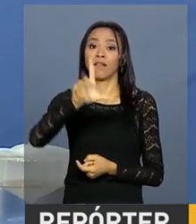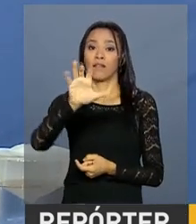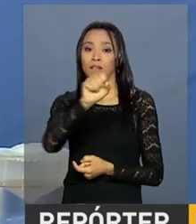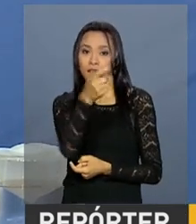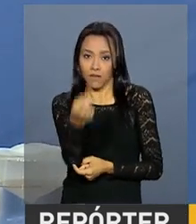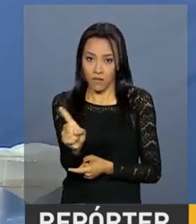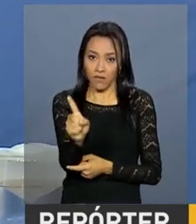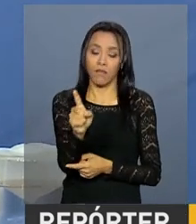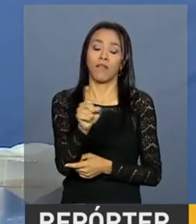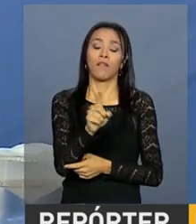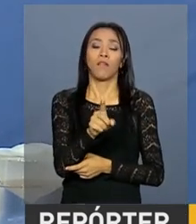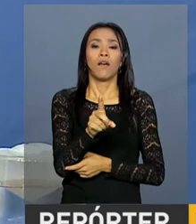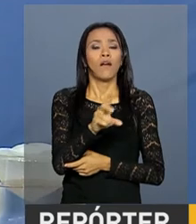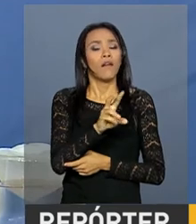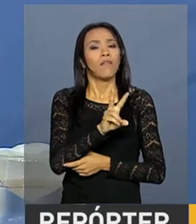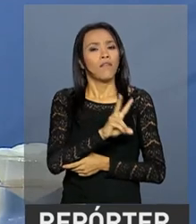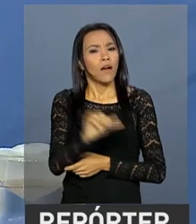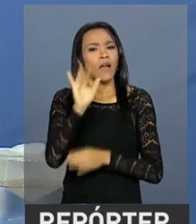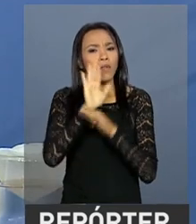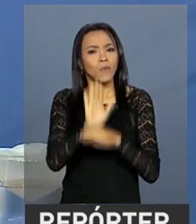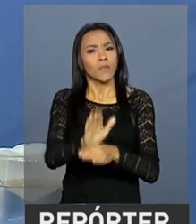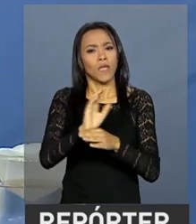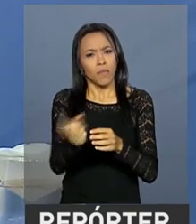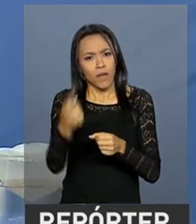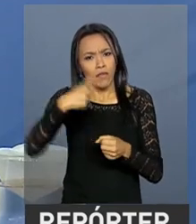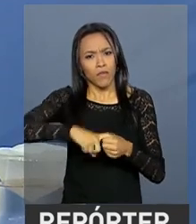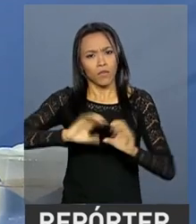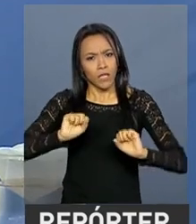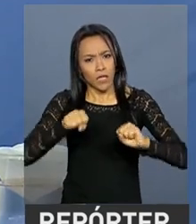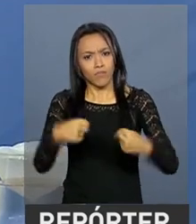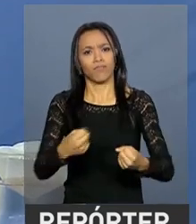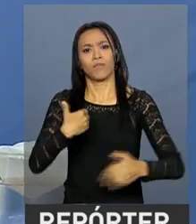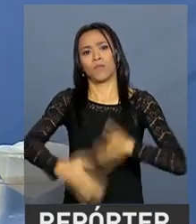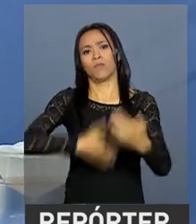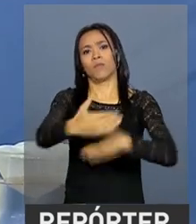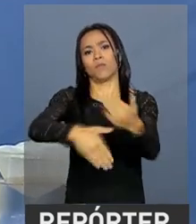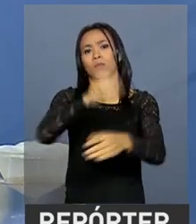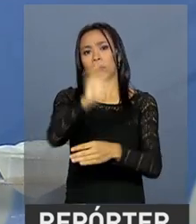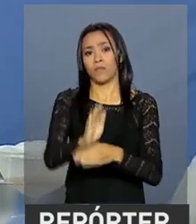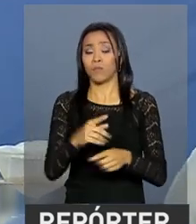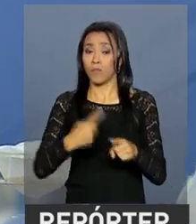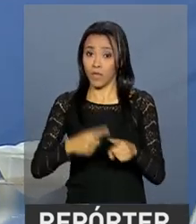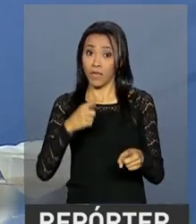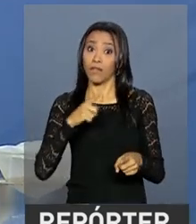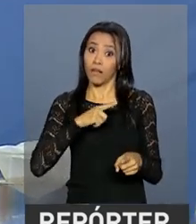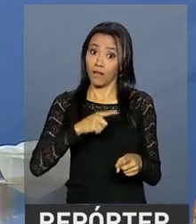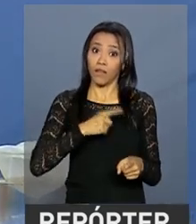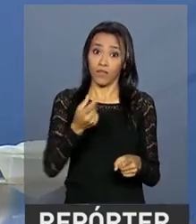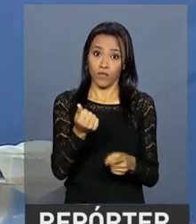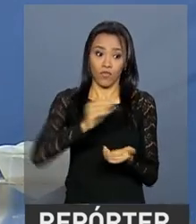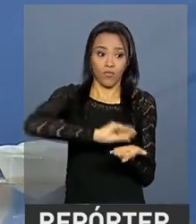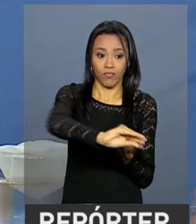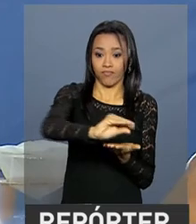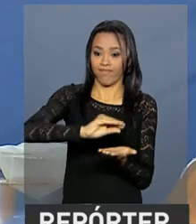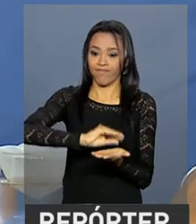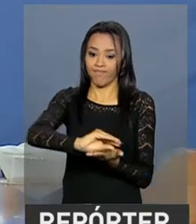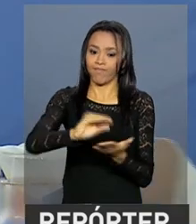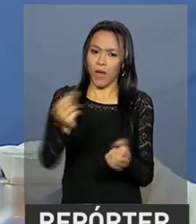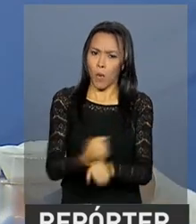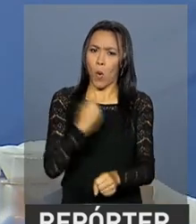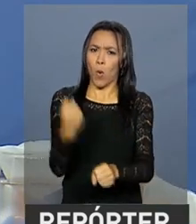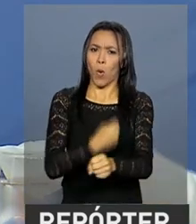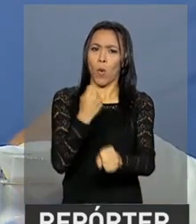fortemente para retomada do crescimento é enorme não só pelos investimentos que eles trazem especificamente neles mesmo nas